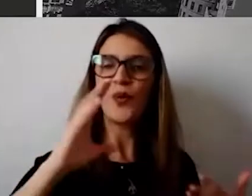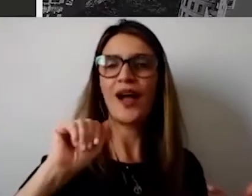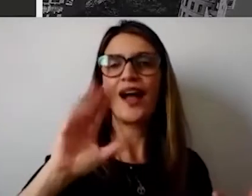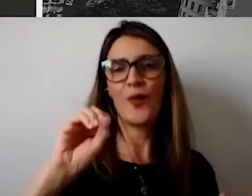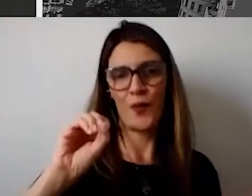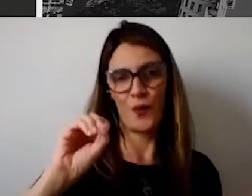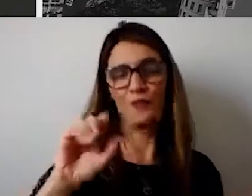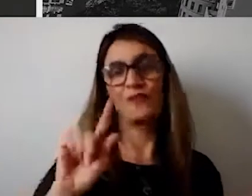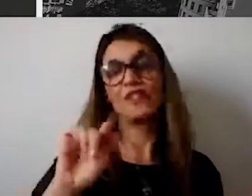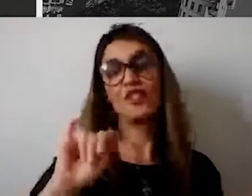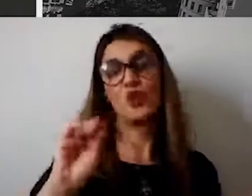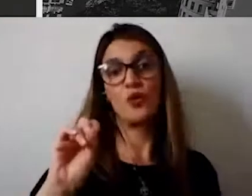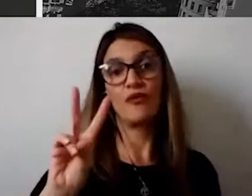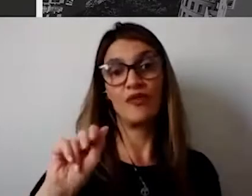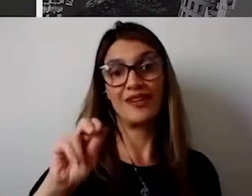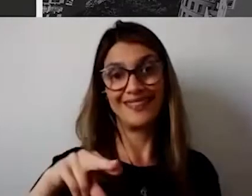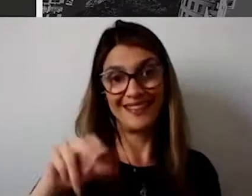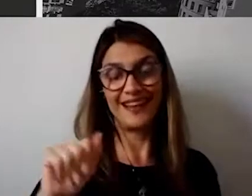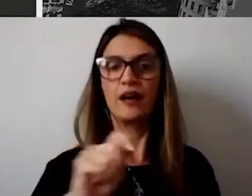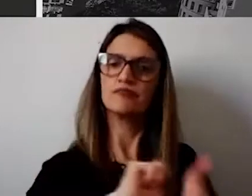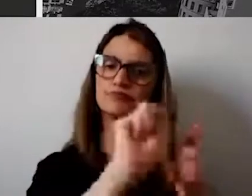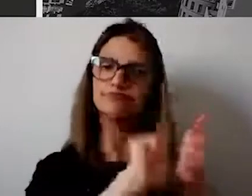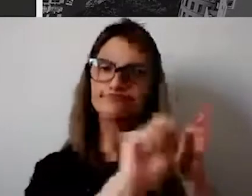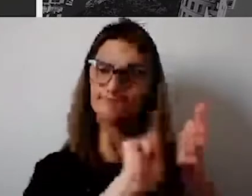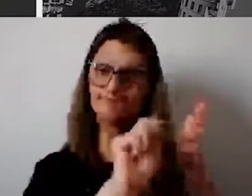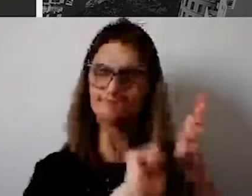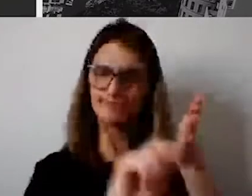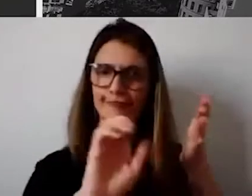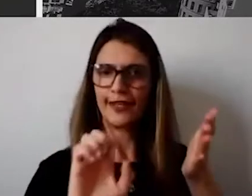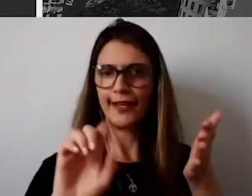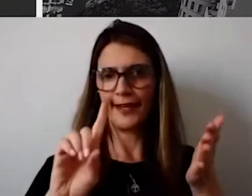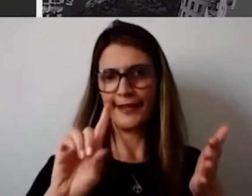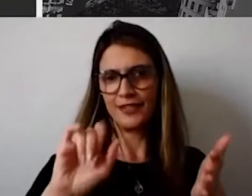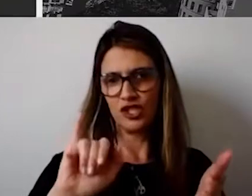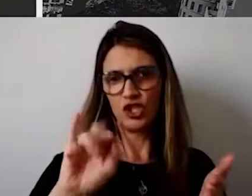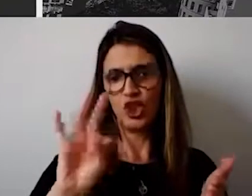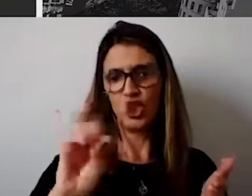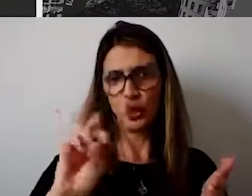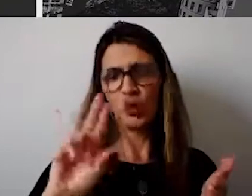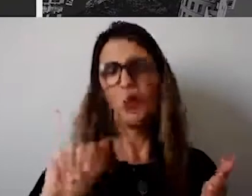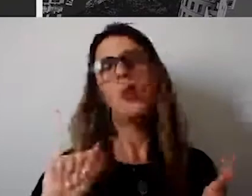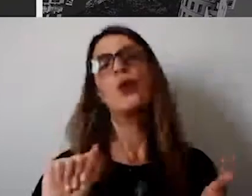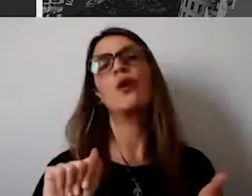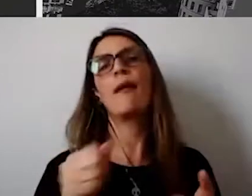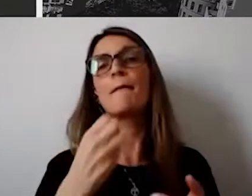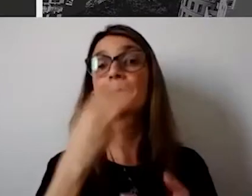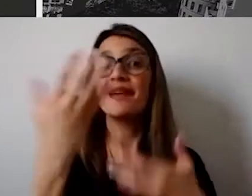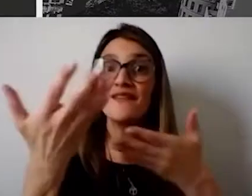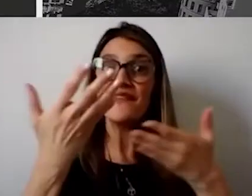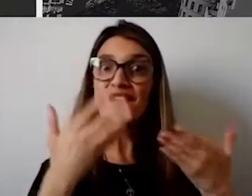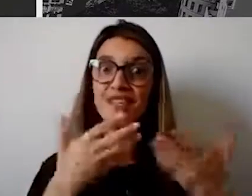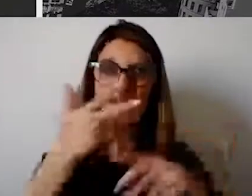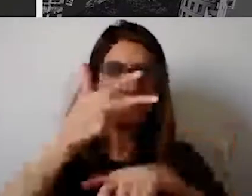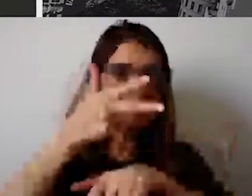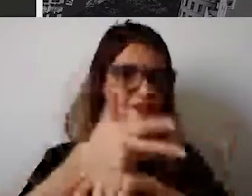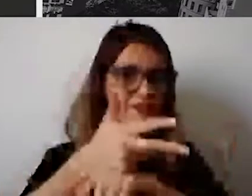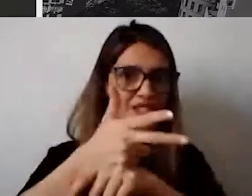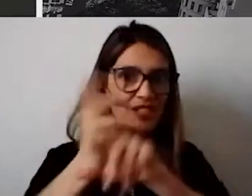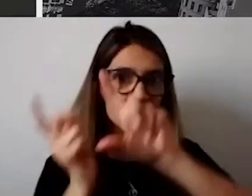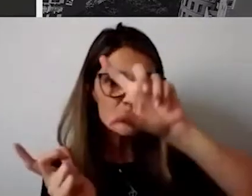Giovana Madalosso, escritora e editora do Fervura. Bem-vinda, Giovana. Giovana, seu vídeo está virado. Depois você